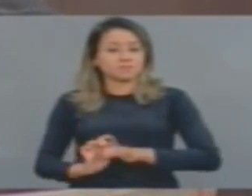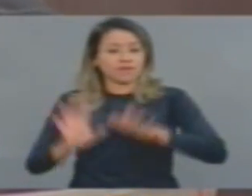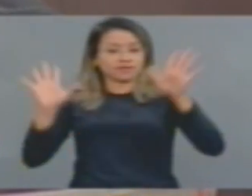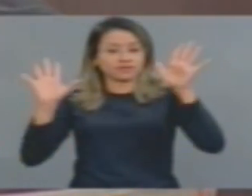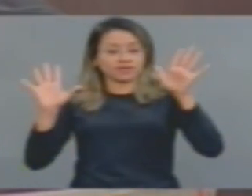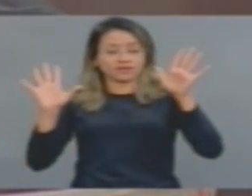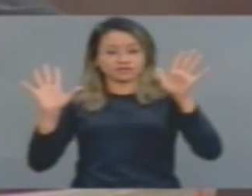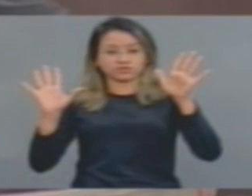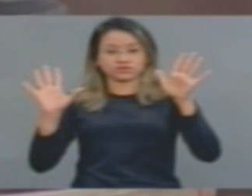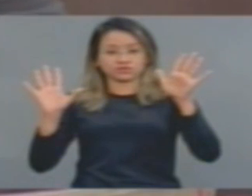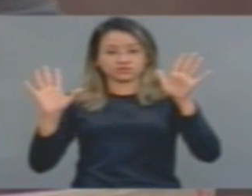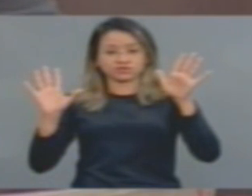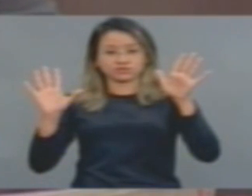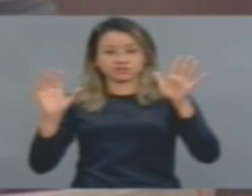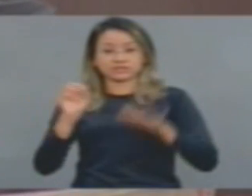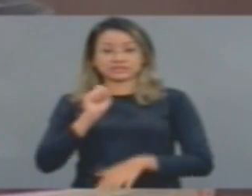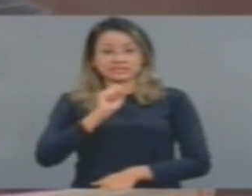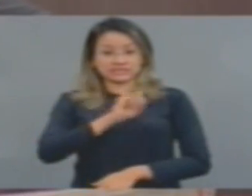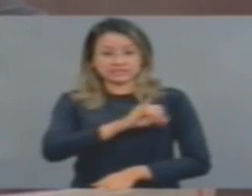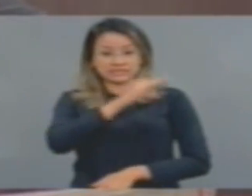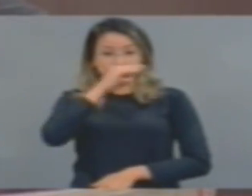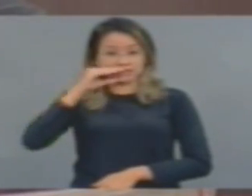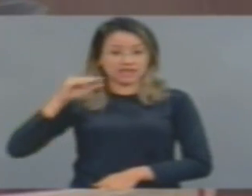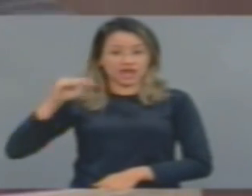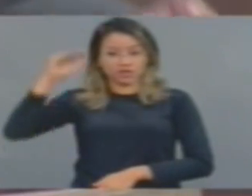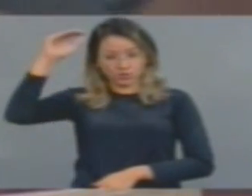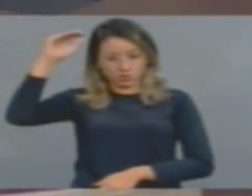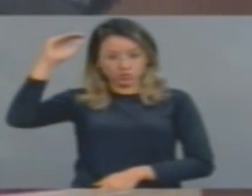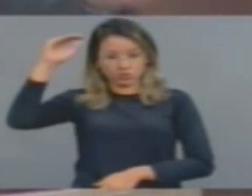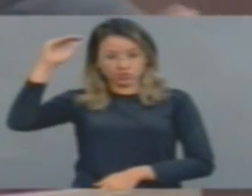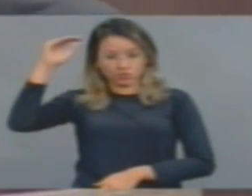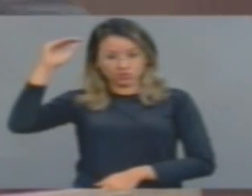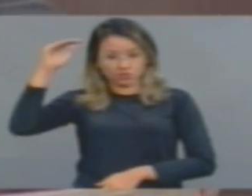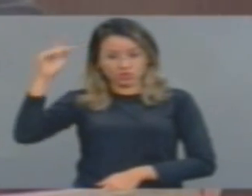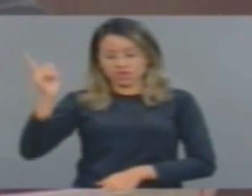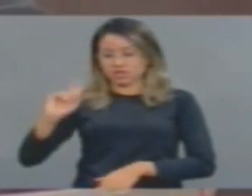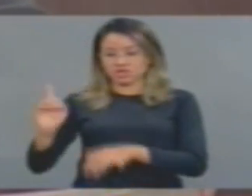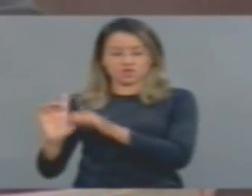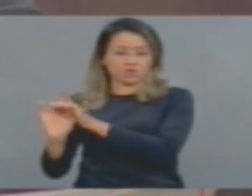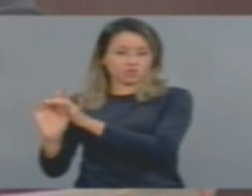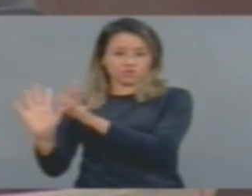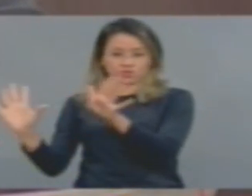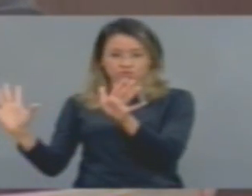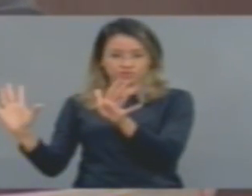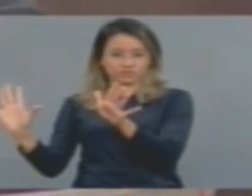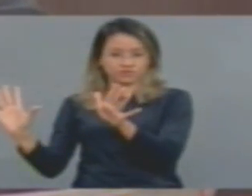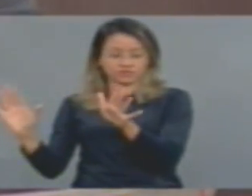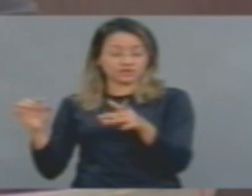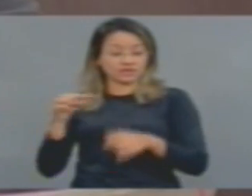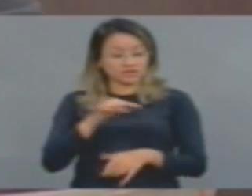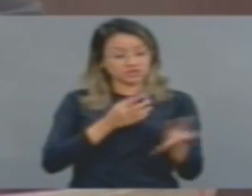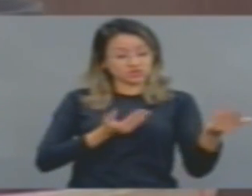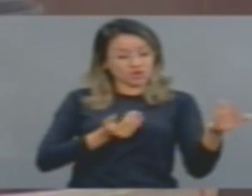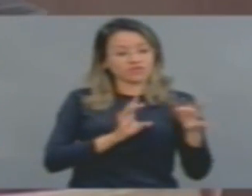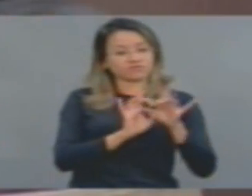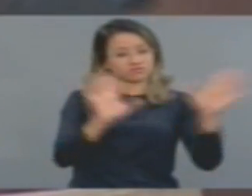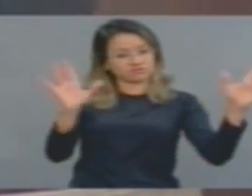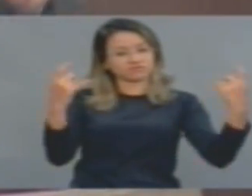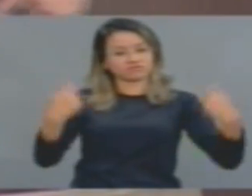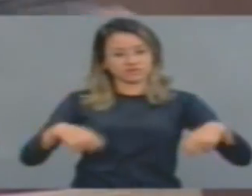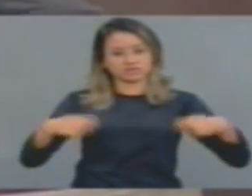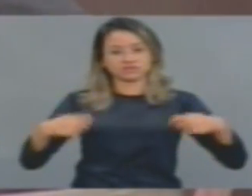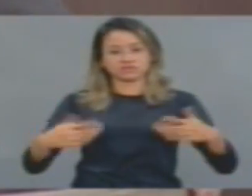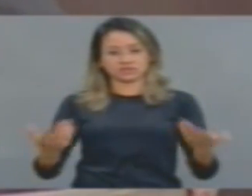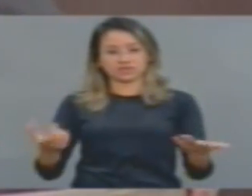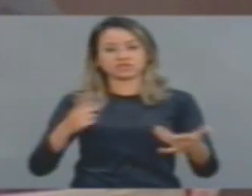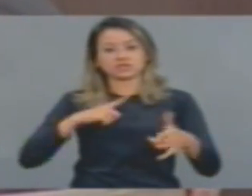fossem adultos, não estariam. Pelo baixo potencial ofensivo dos seus atos. Então, nós